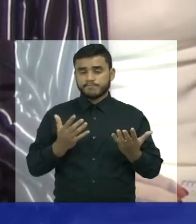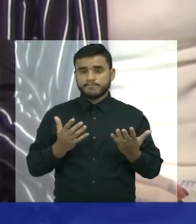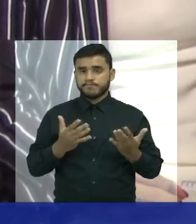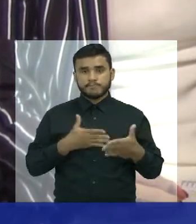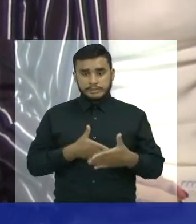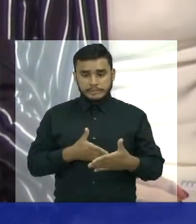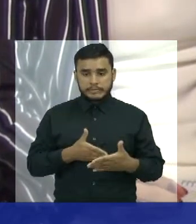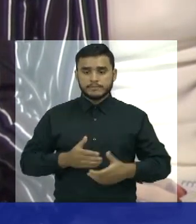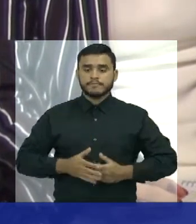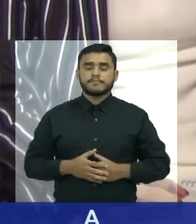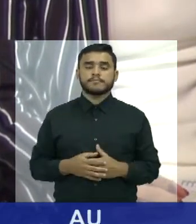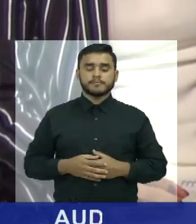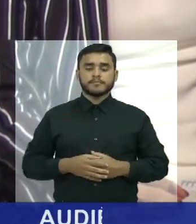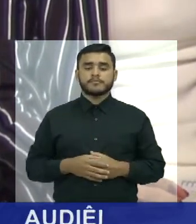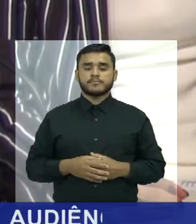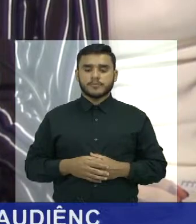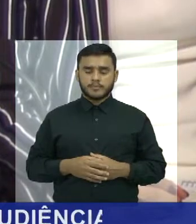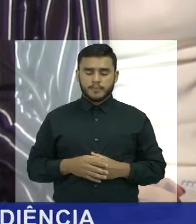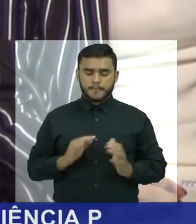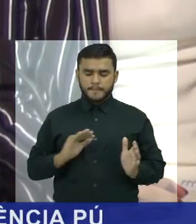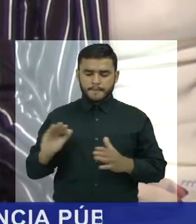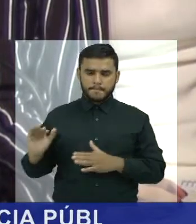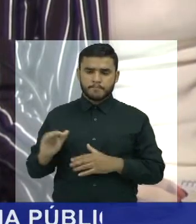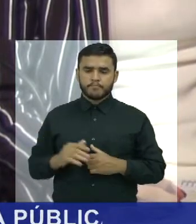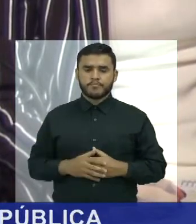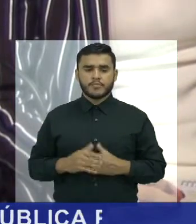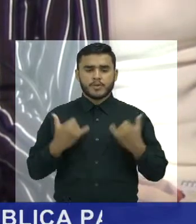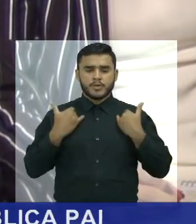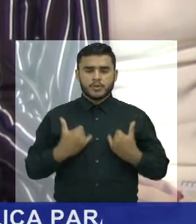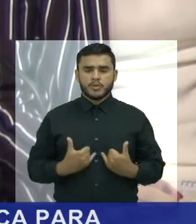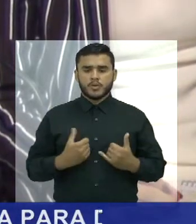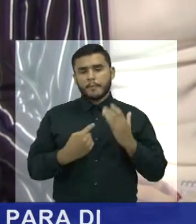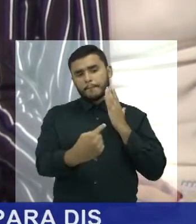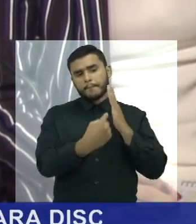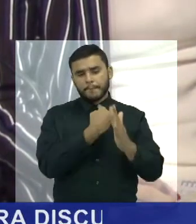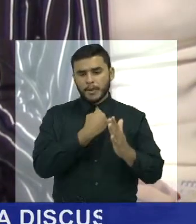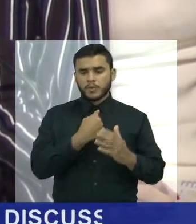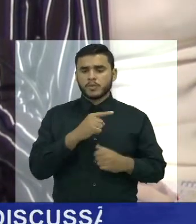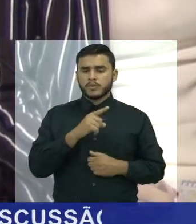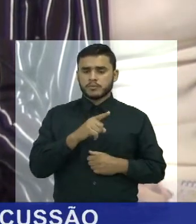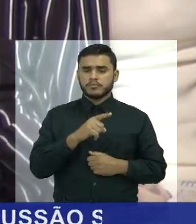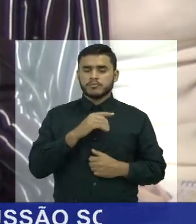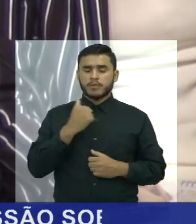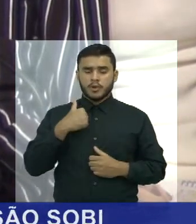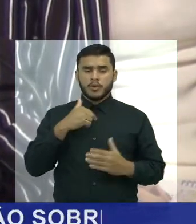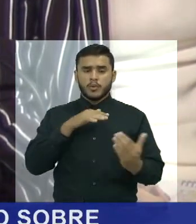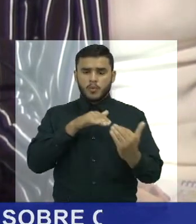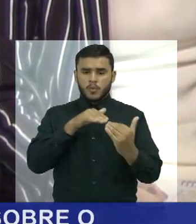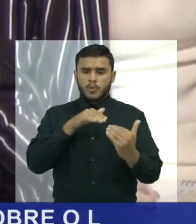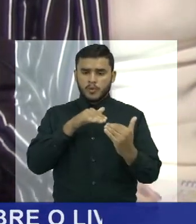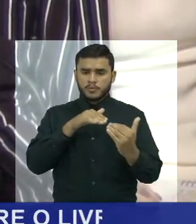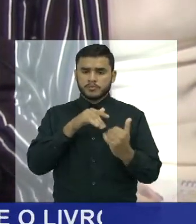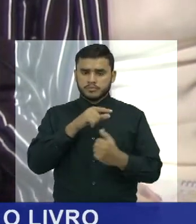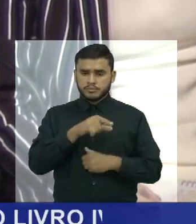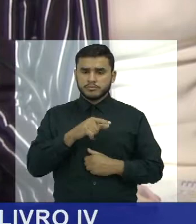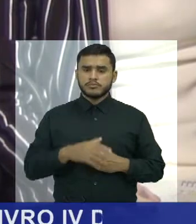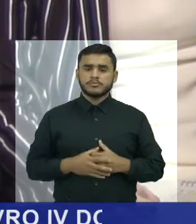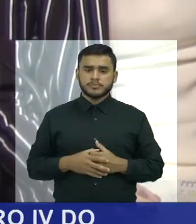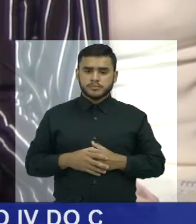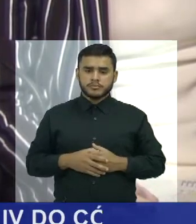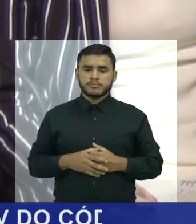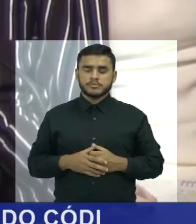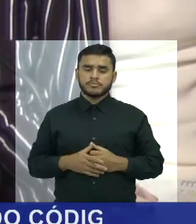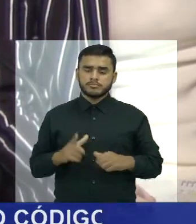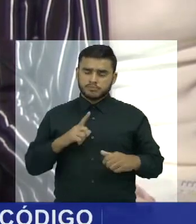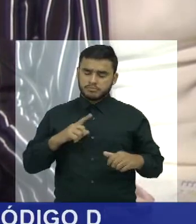Mencionar aqui a intervenção do vereador Jorge Pinheiro. Concordo, a gente tem, de fato,